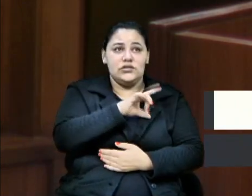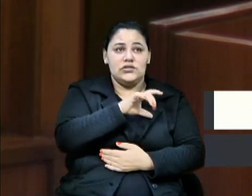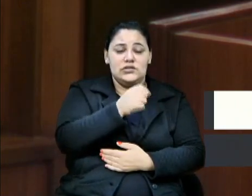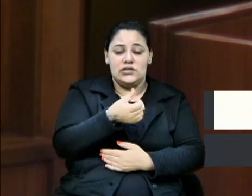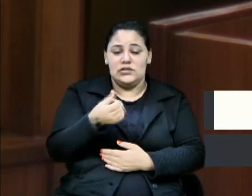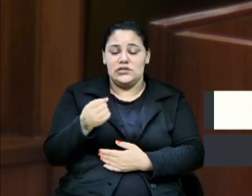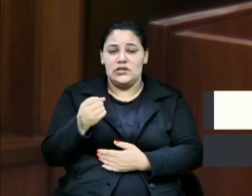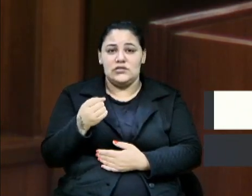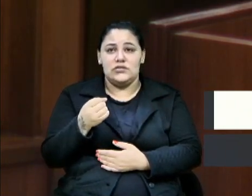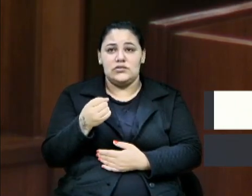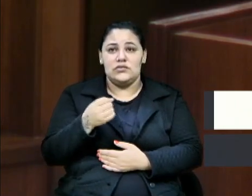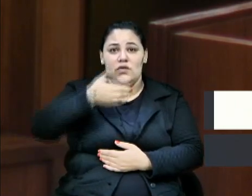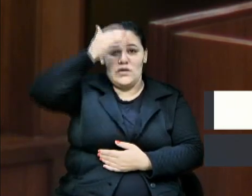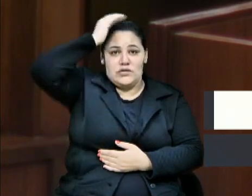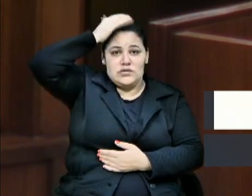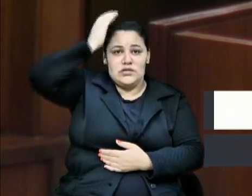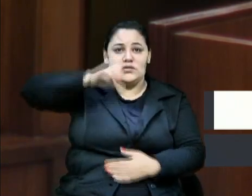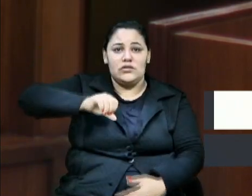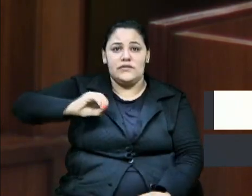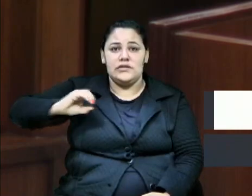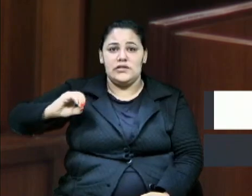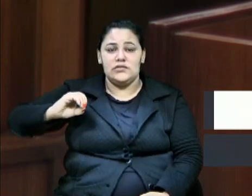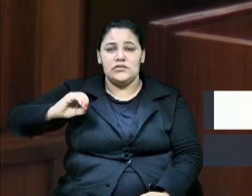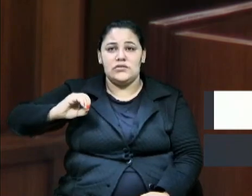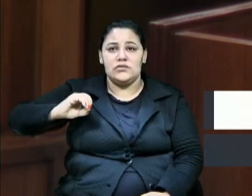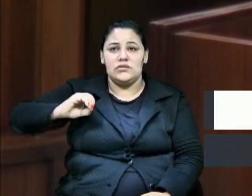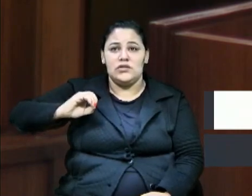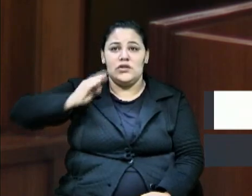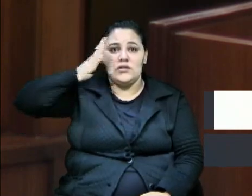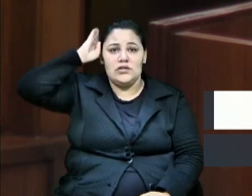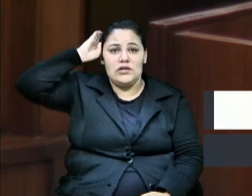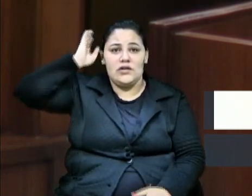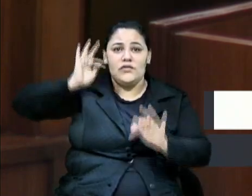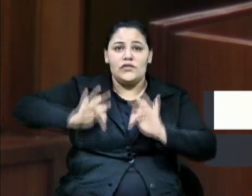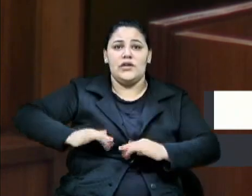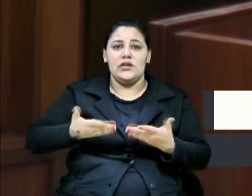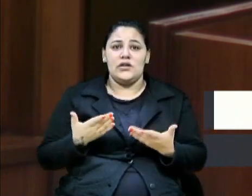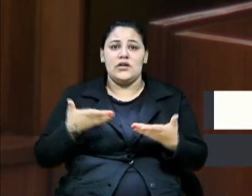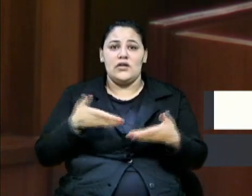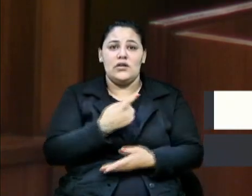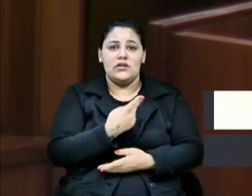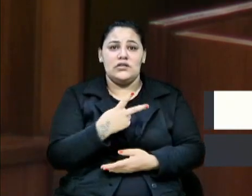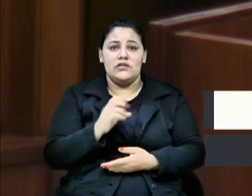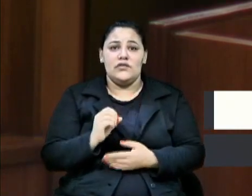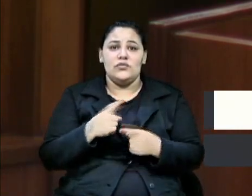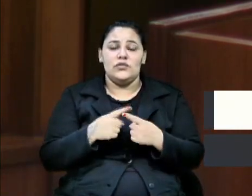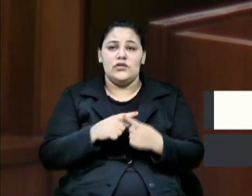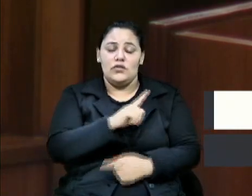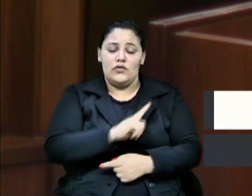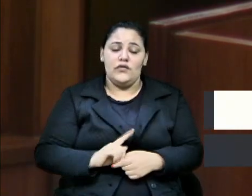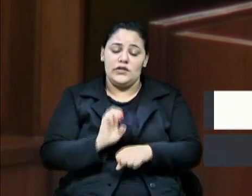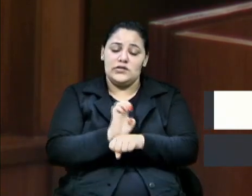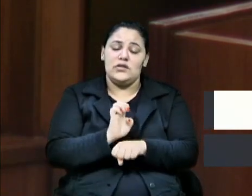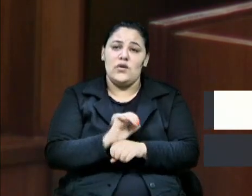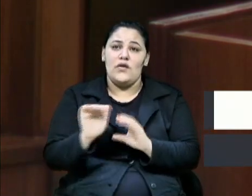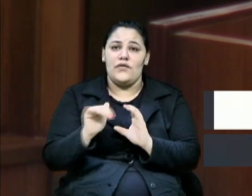essa questão das adoções. O castramóvel, ele veio para cá, ele foi anunciado, mas não, sempre foi dito.